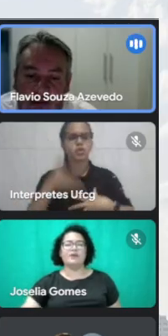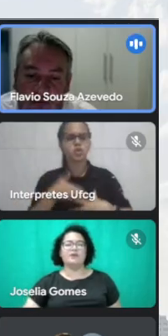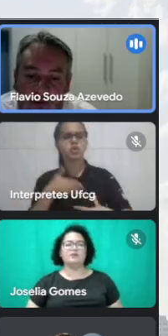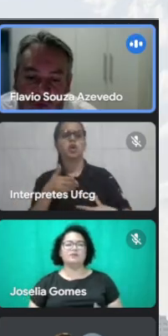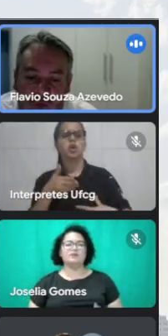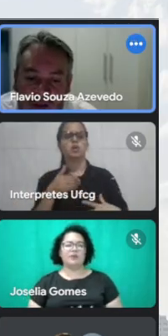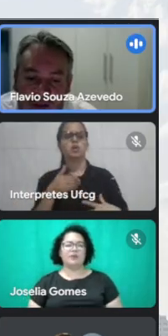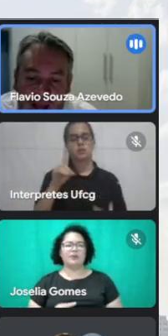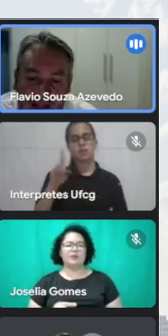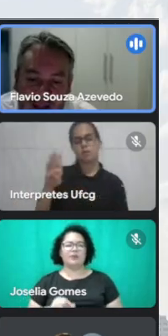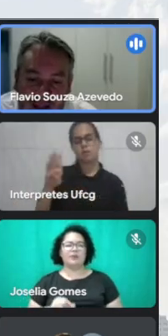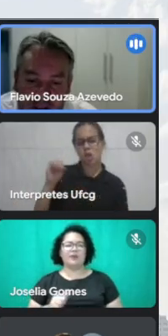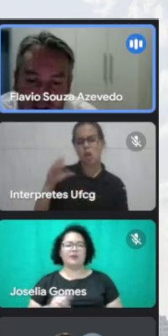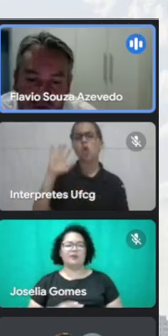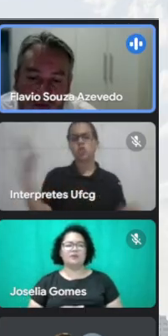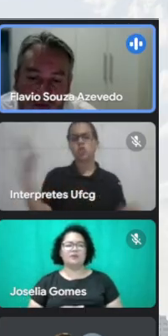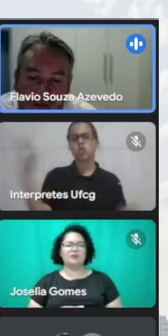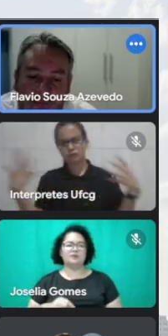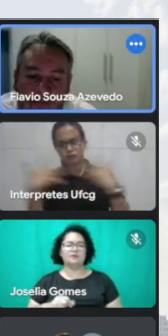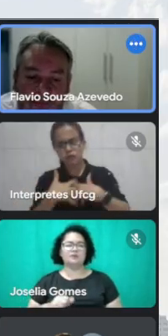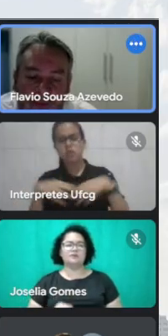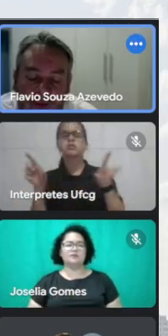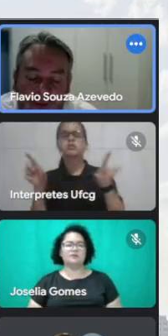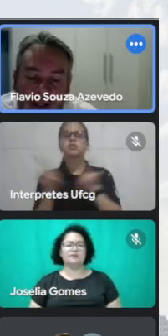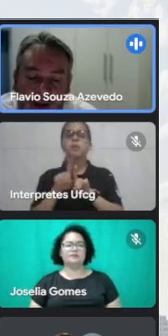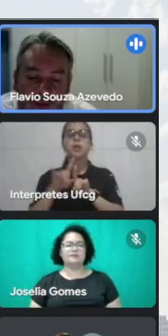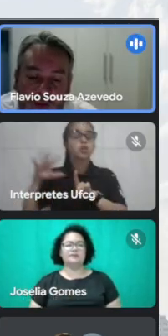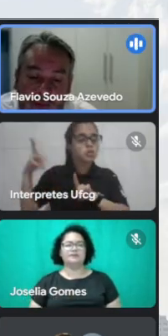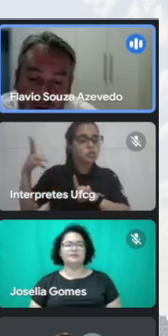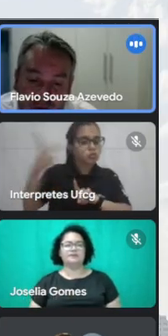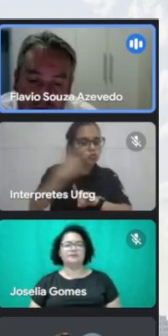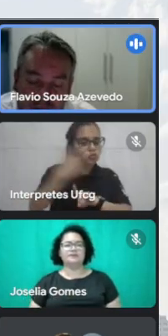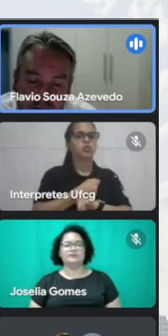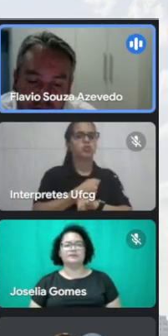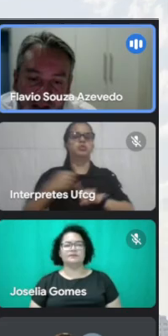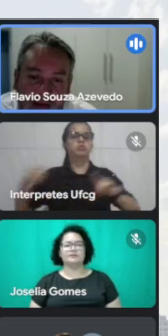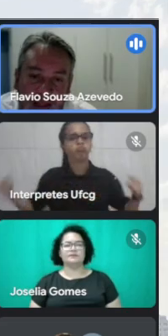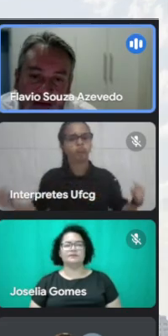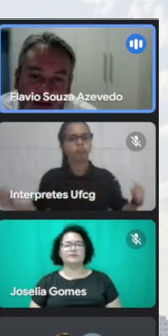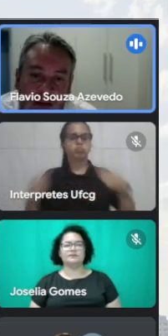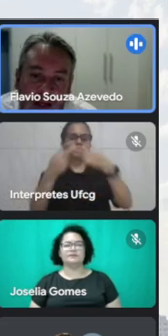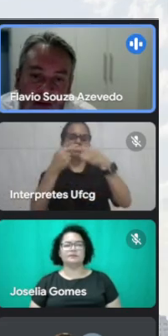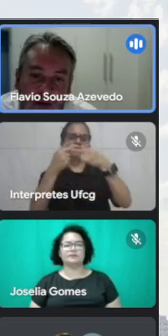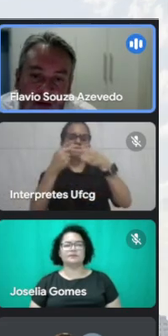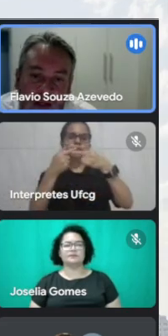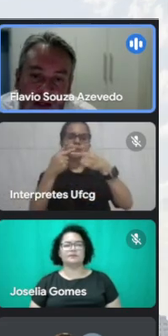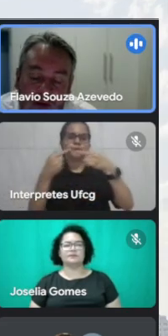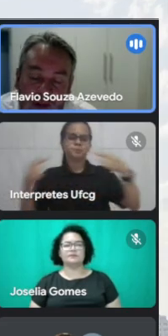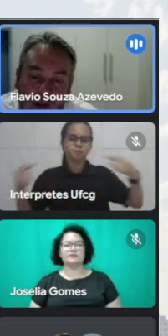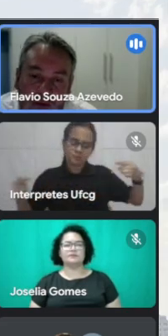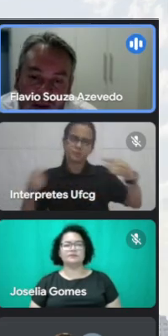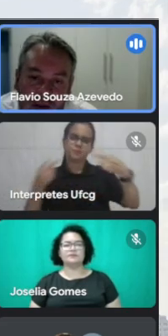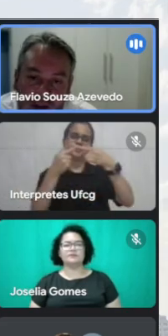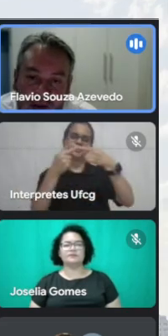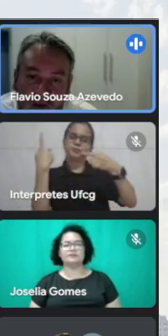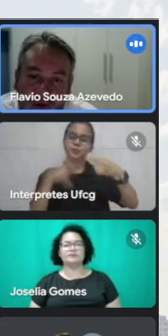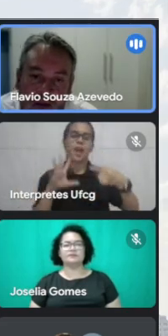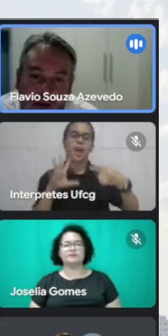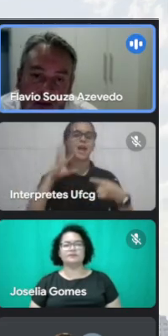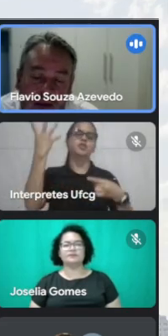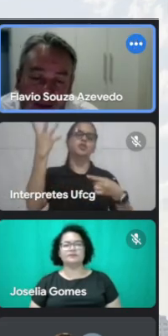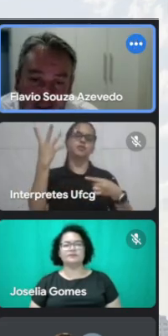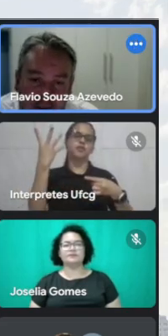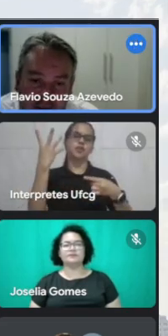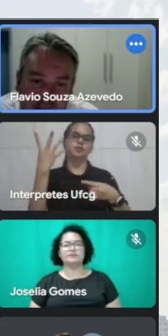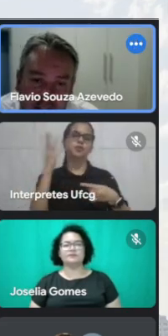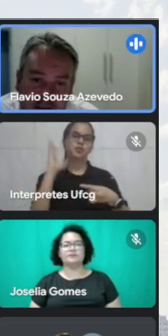coliformes, né? Então, tudo se enquadrando, o próximo de se enquadrar dentro dessa resolução, né, do limite do